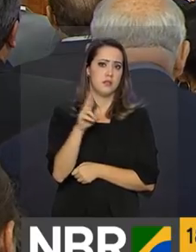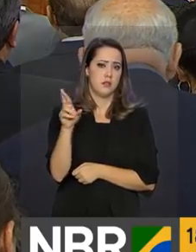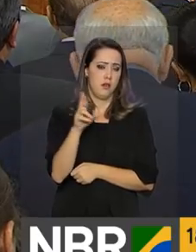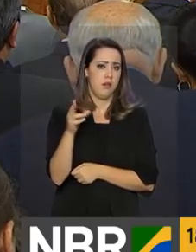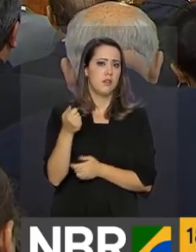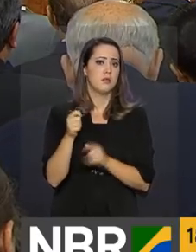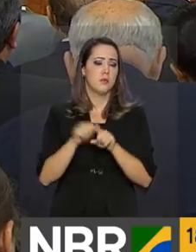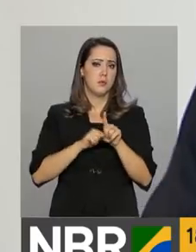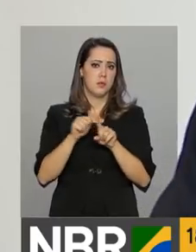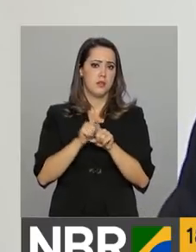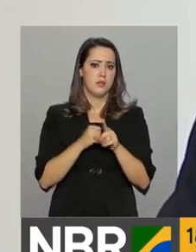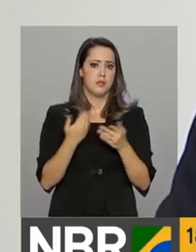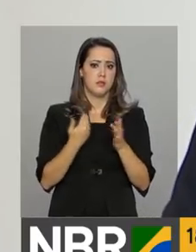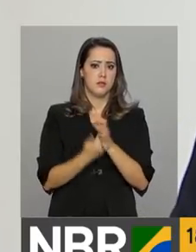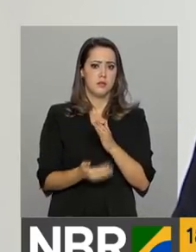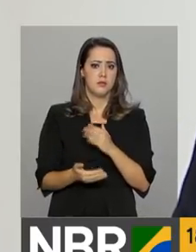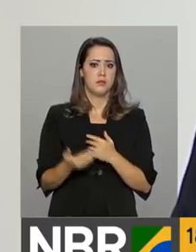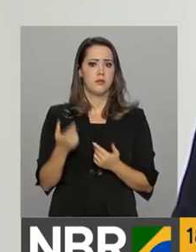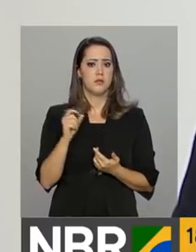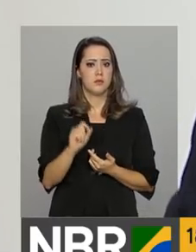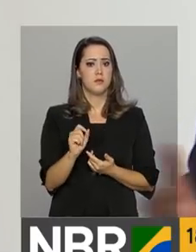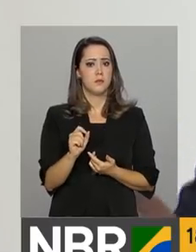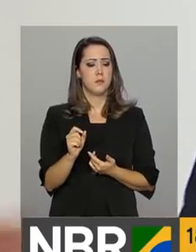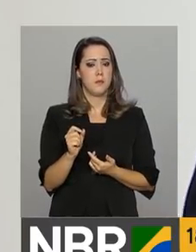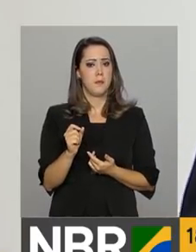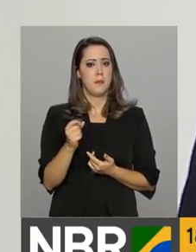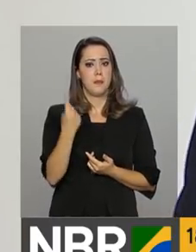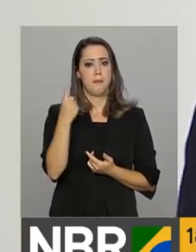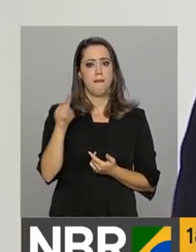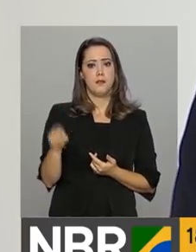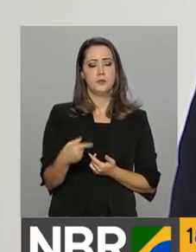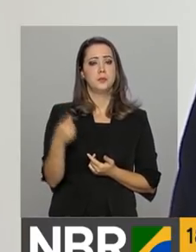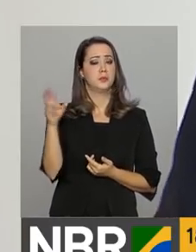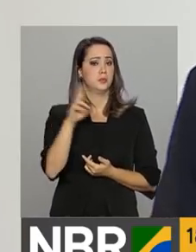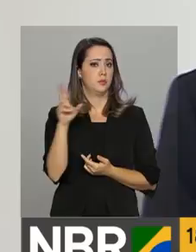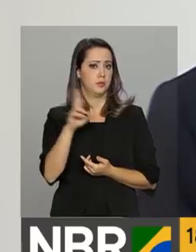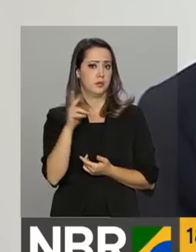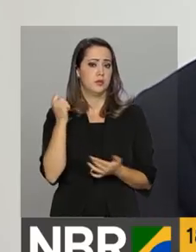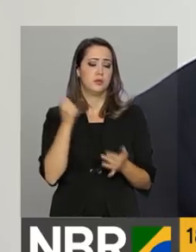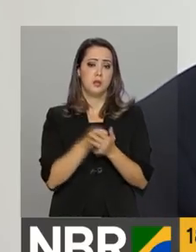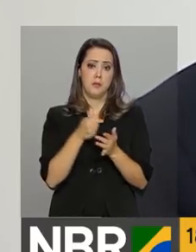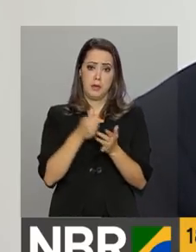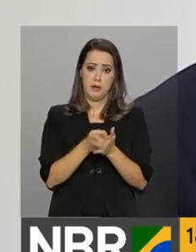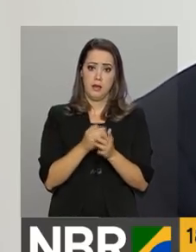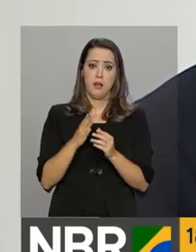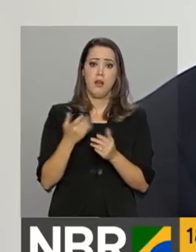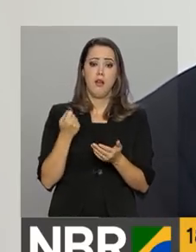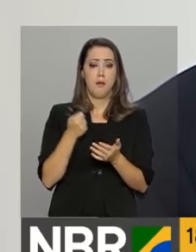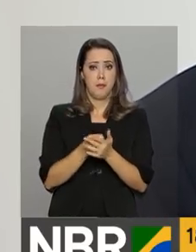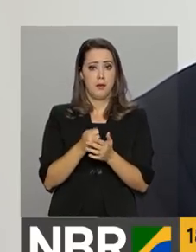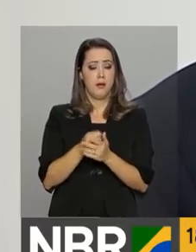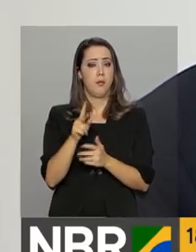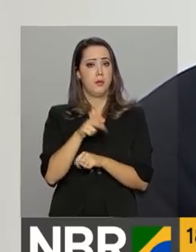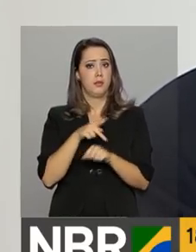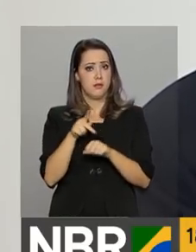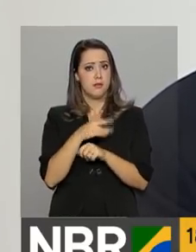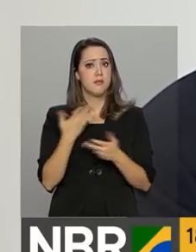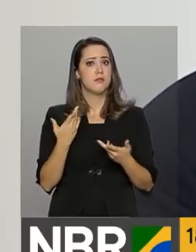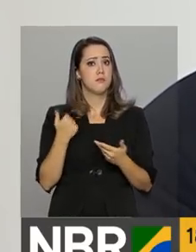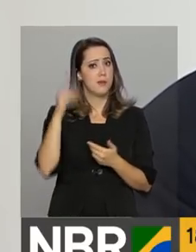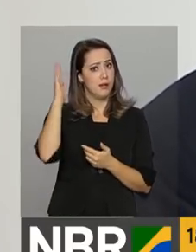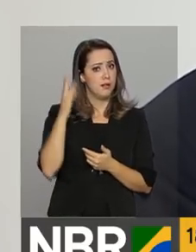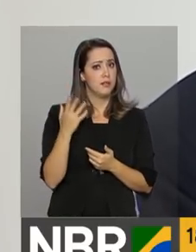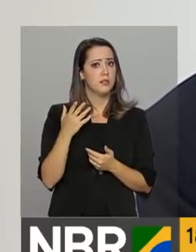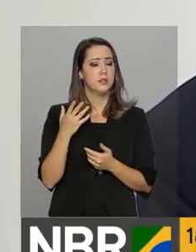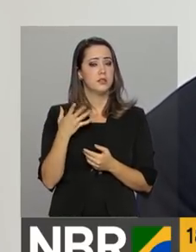20 mil vai perder r 600 e 700 reais mil reais quem sabe para dar uma grande colaboração ao país especialmente